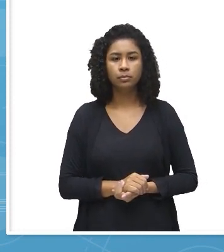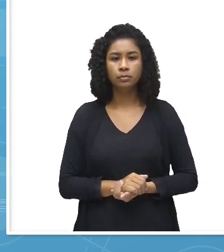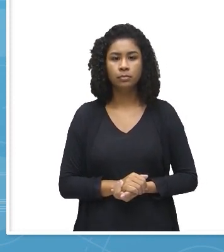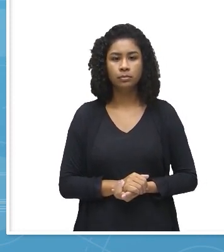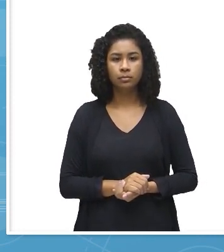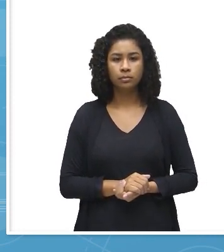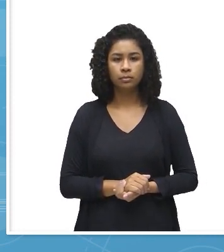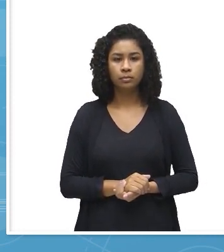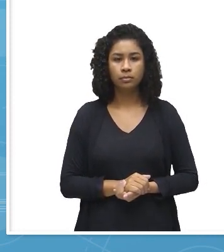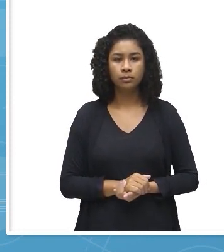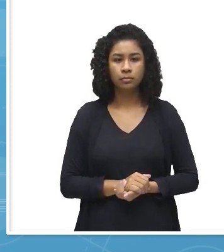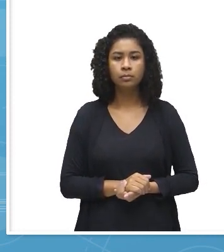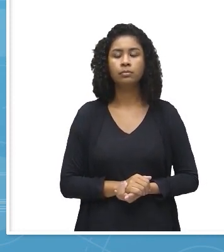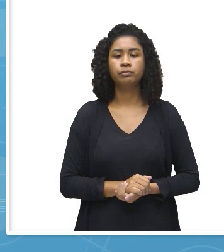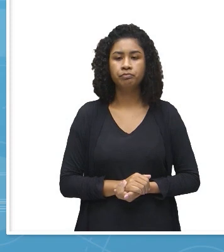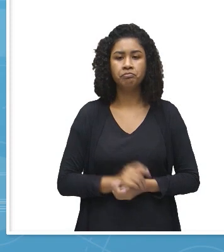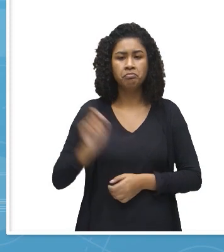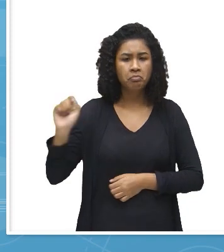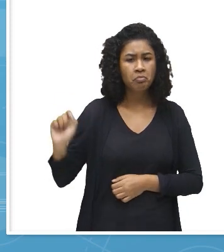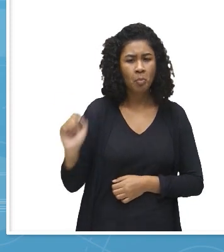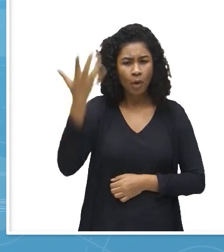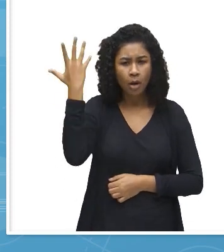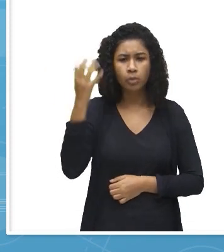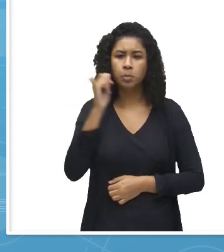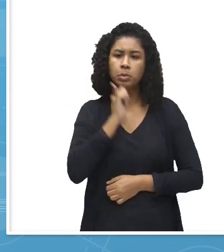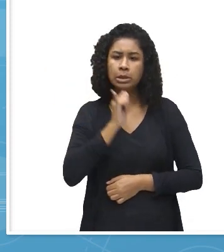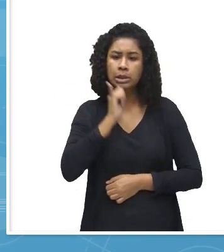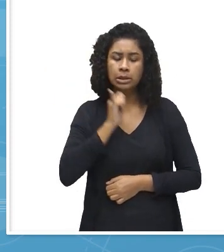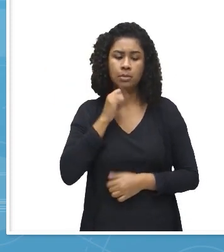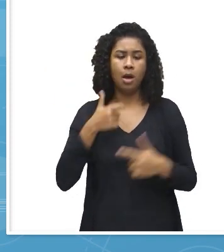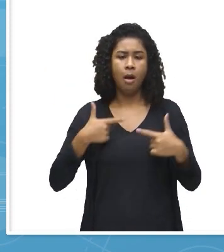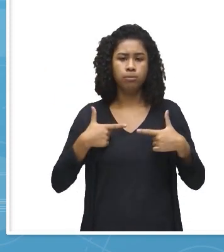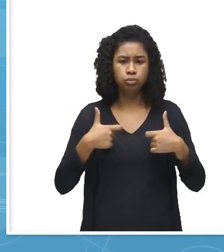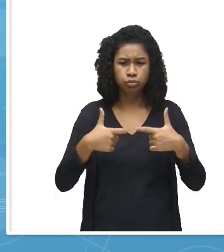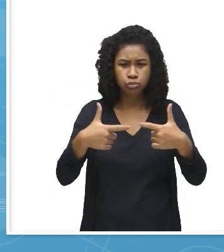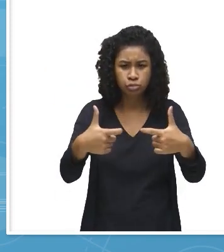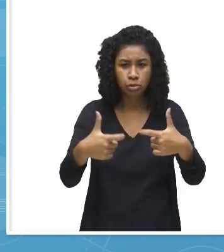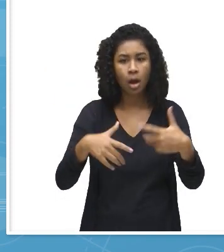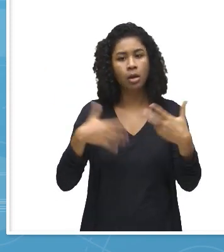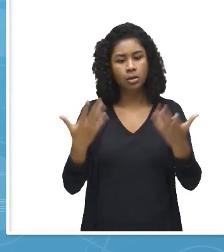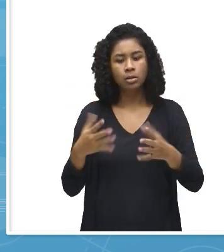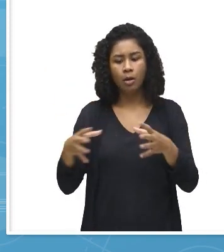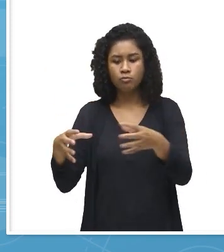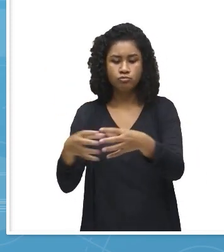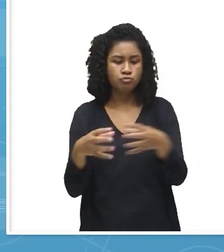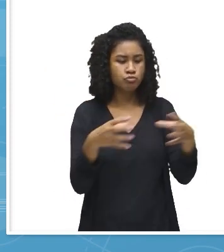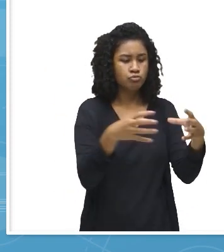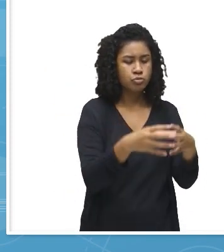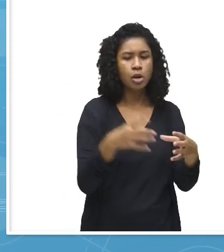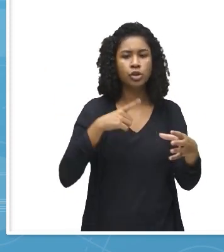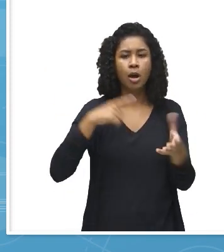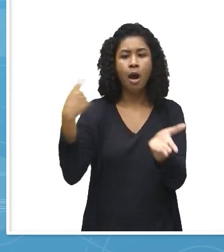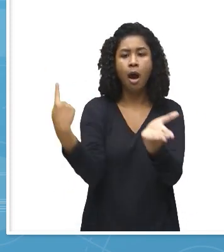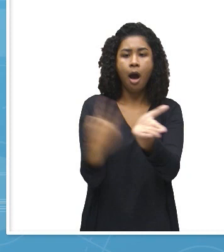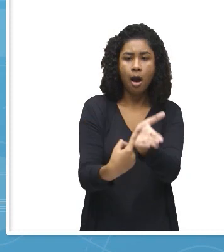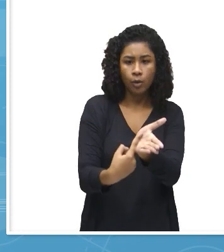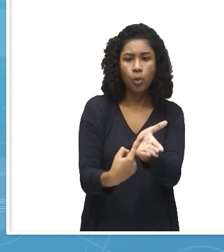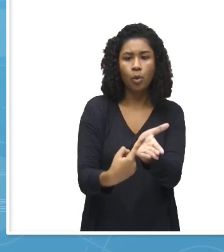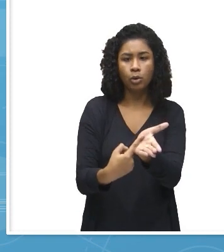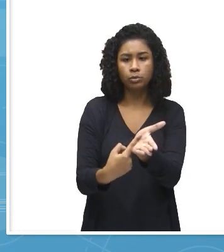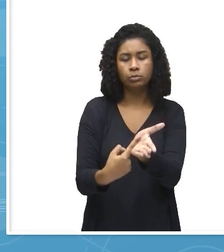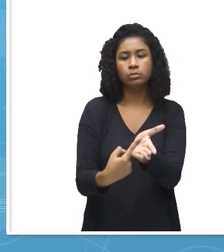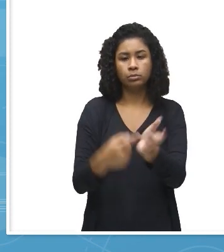como durante uma guerra, era que essas tribos selavam acordos entre si. Então estavam aí, eram